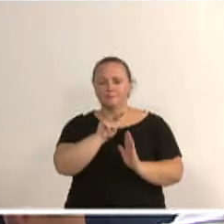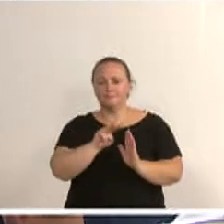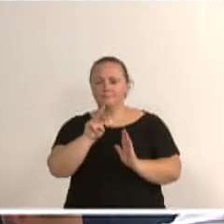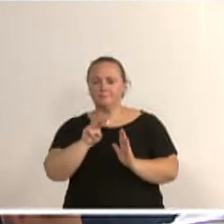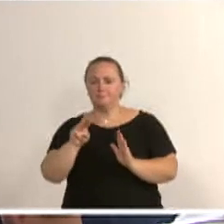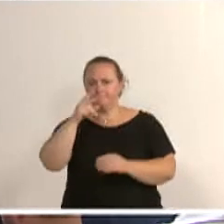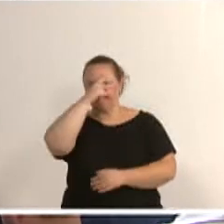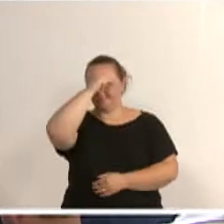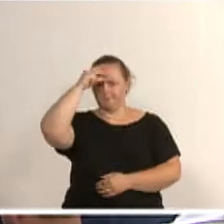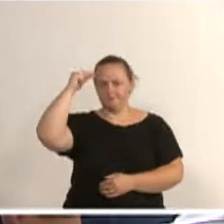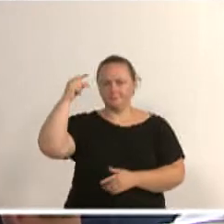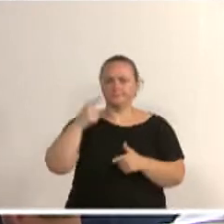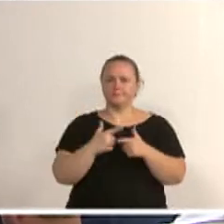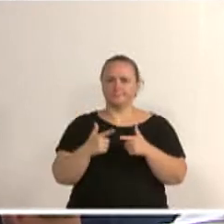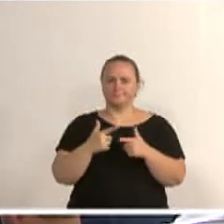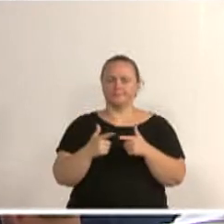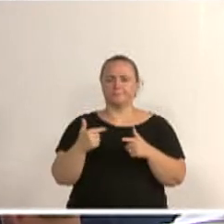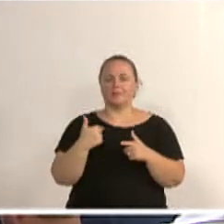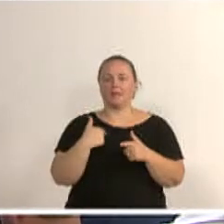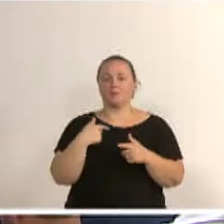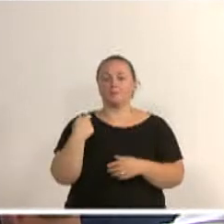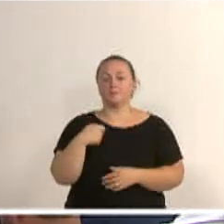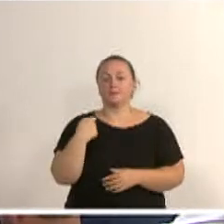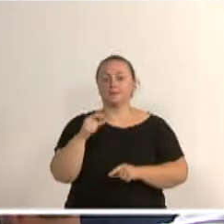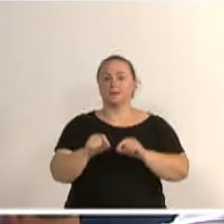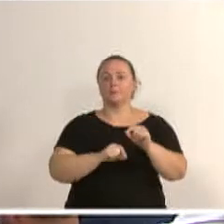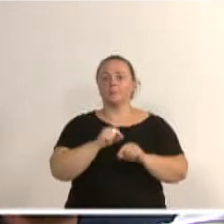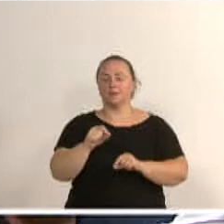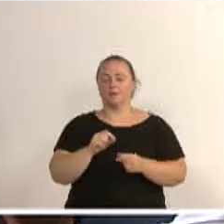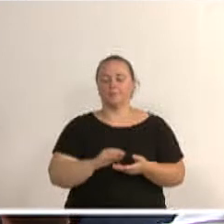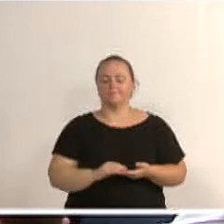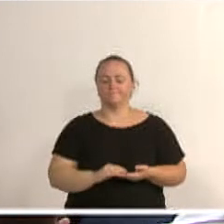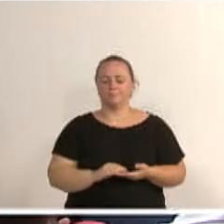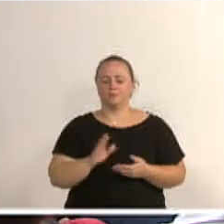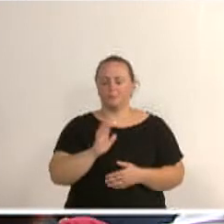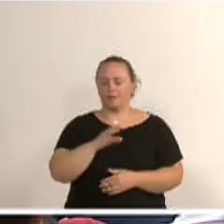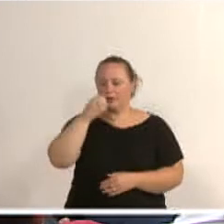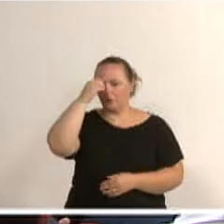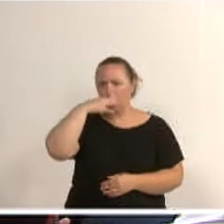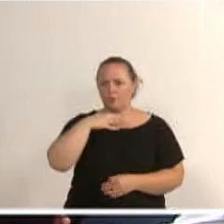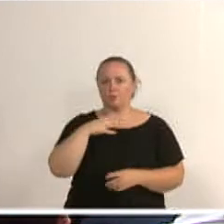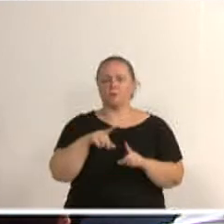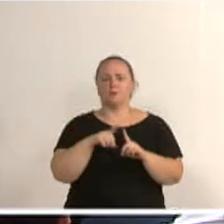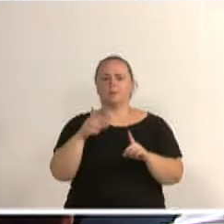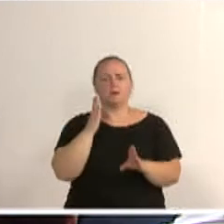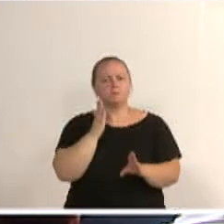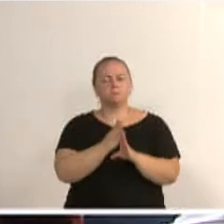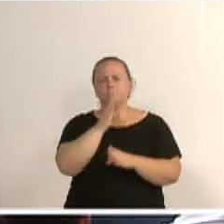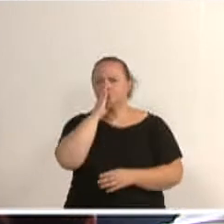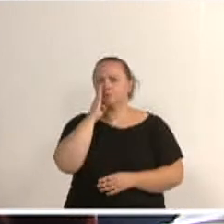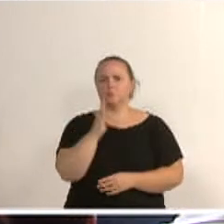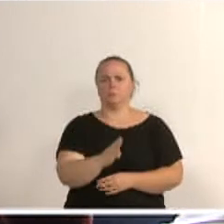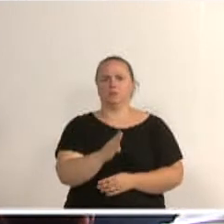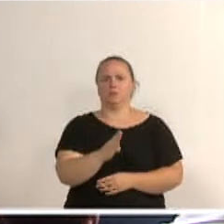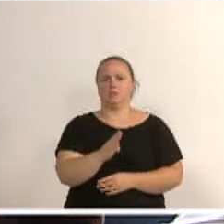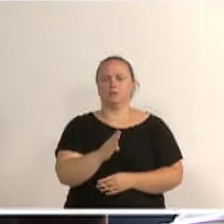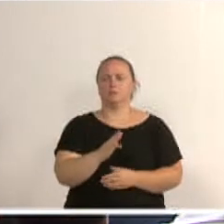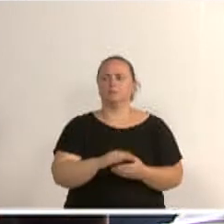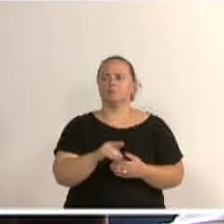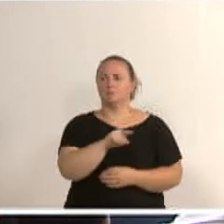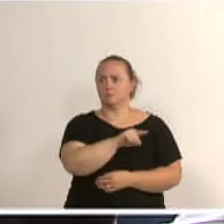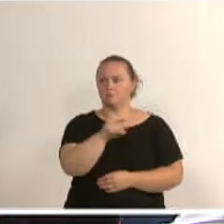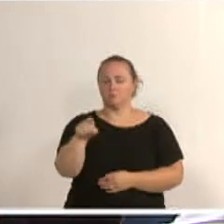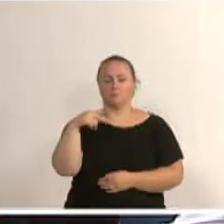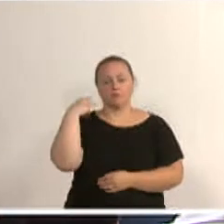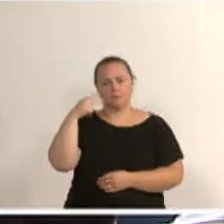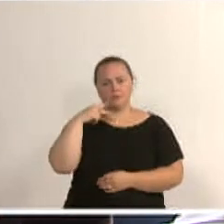problema e eu fui obrigado assim, a usar de uma forma, não grosseira, mas assim, de uma forma objetiva e direta. Eu acho que todos os vereadores receberam o